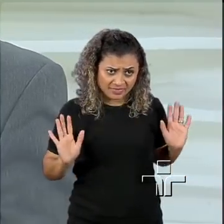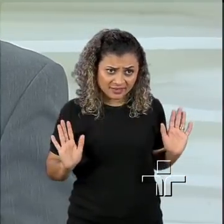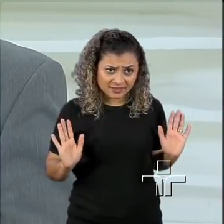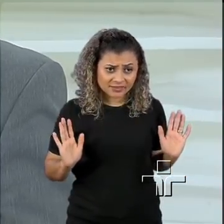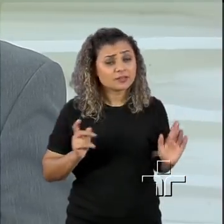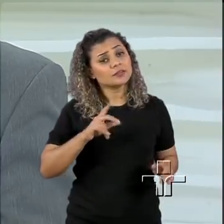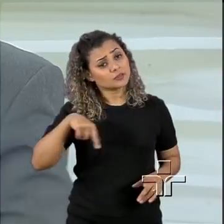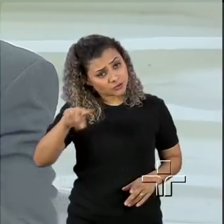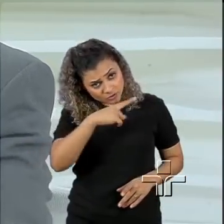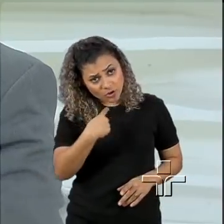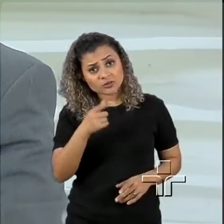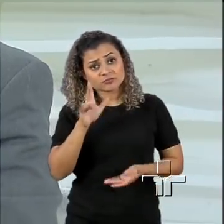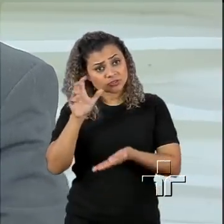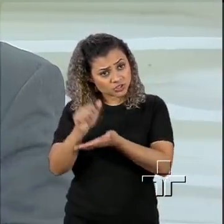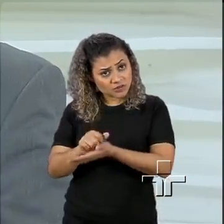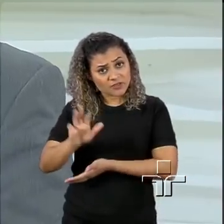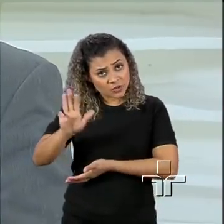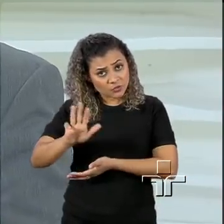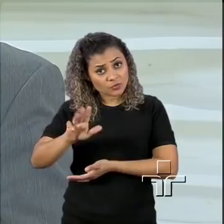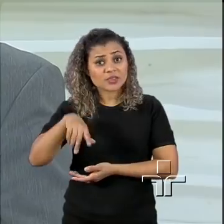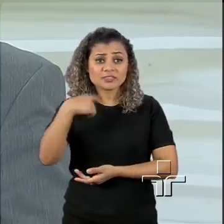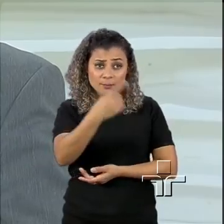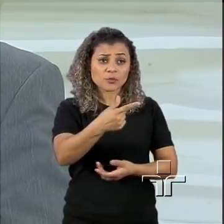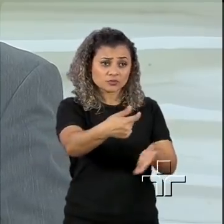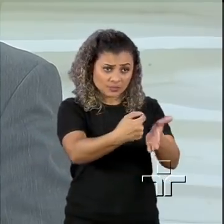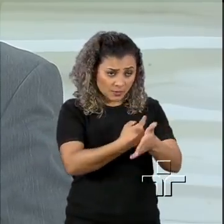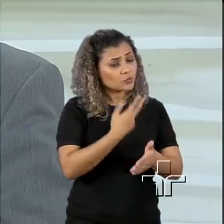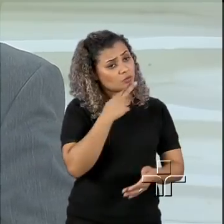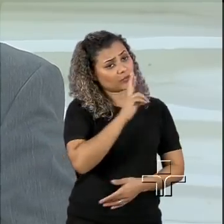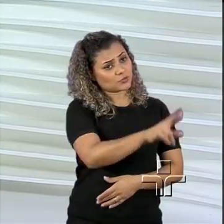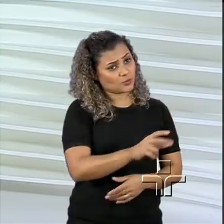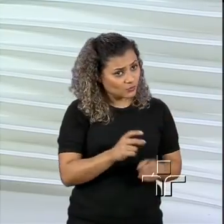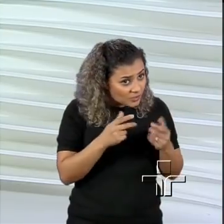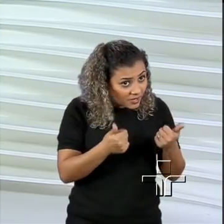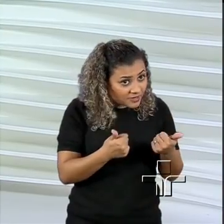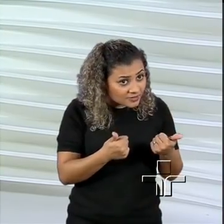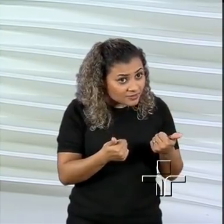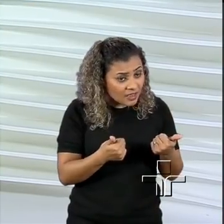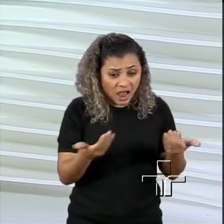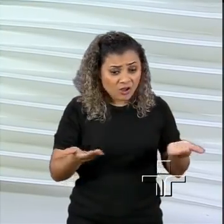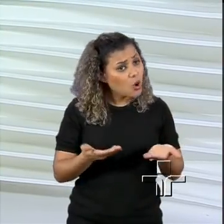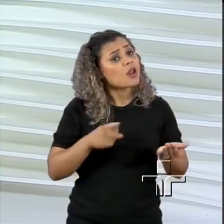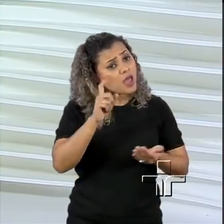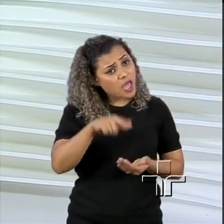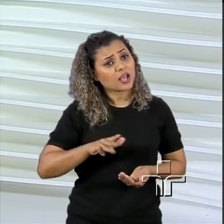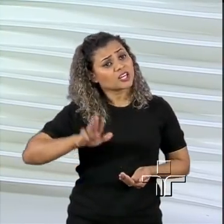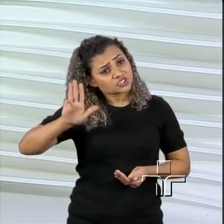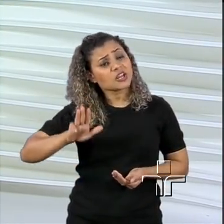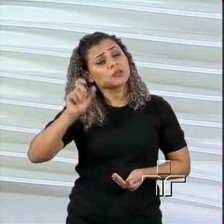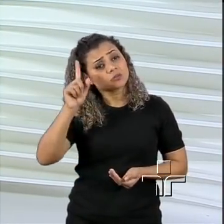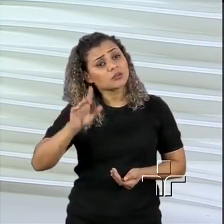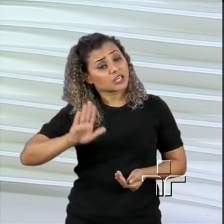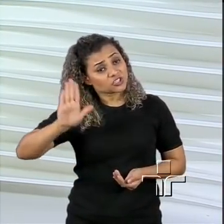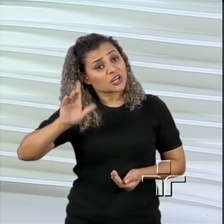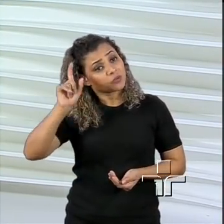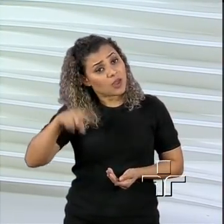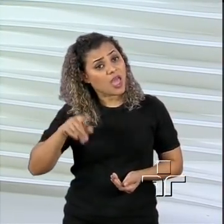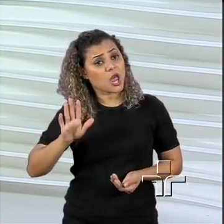Lula. Se isso acontecer, a gente volta a falar. Você me pergunta e eu digo a resposta. Mas o candidato do PT chama-se Luiz Inácio Lula da